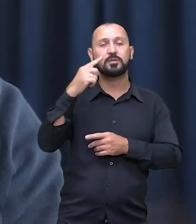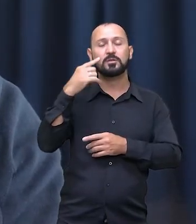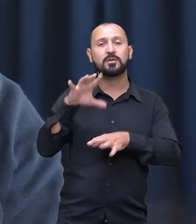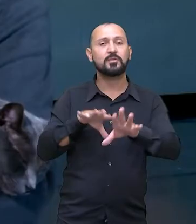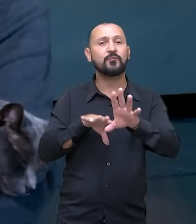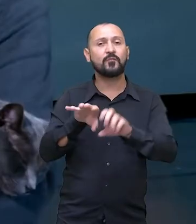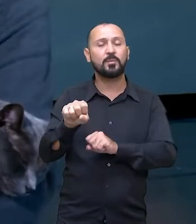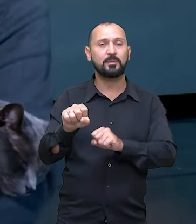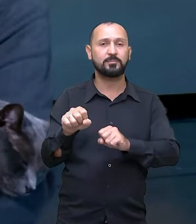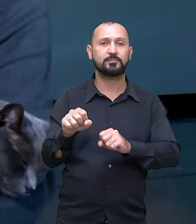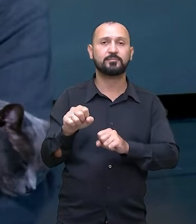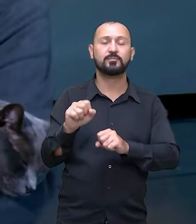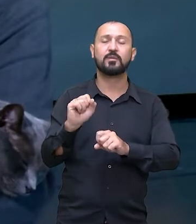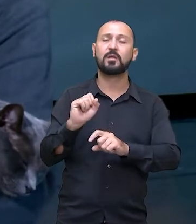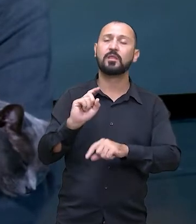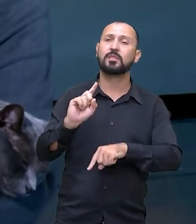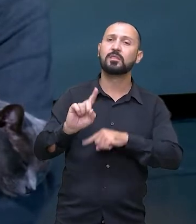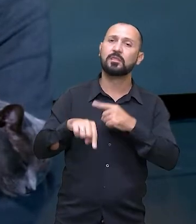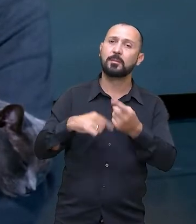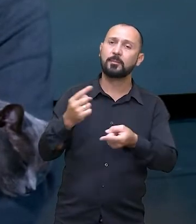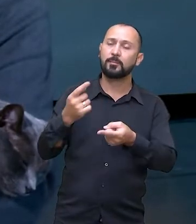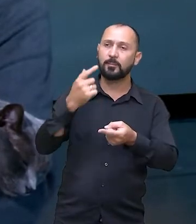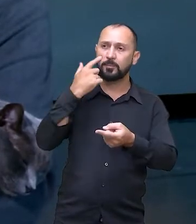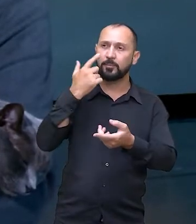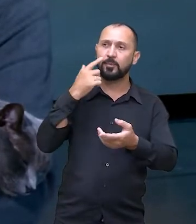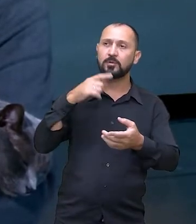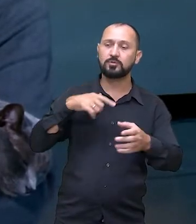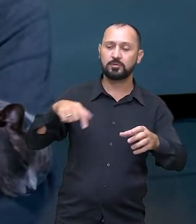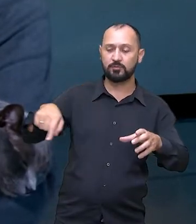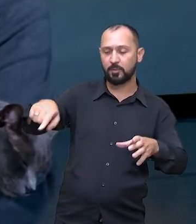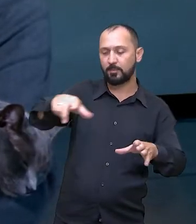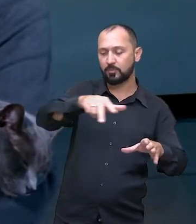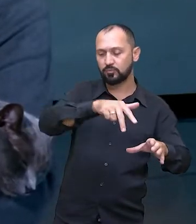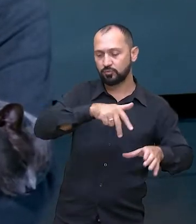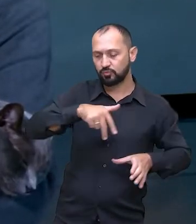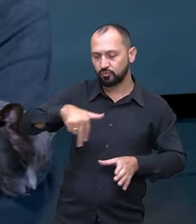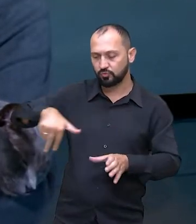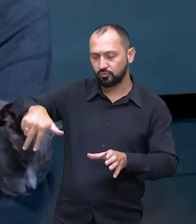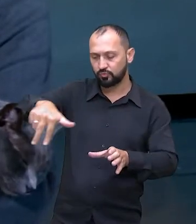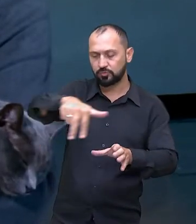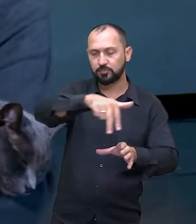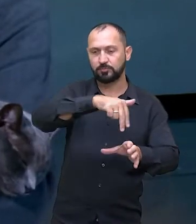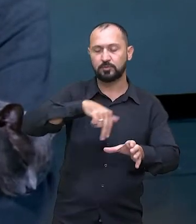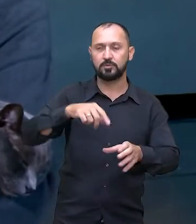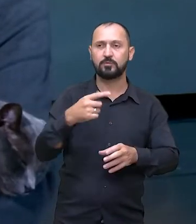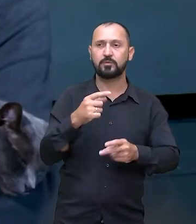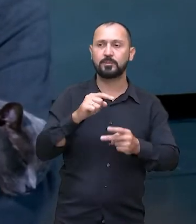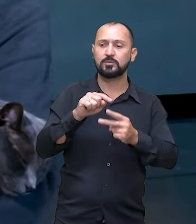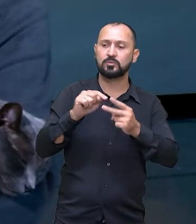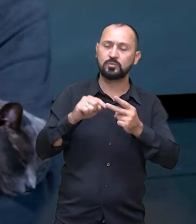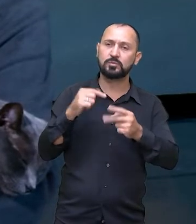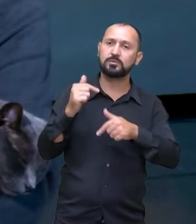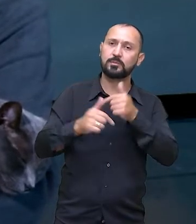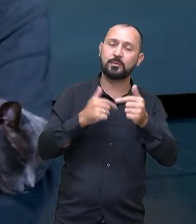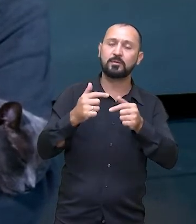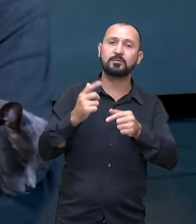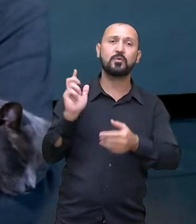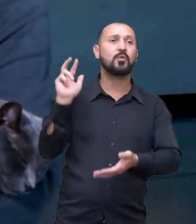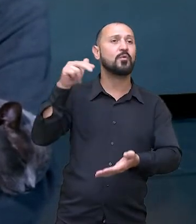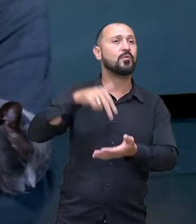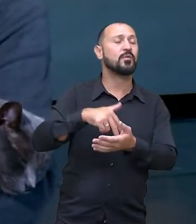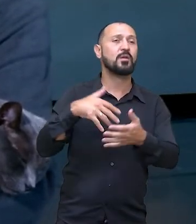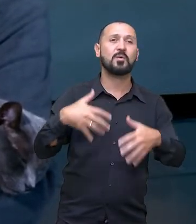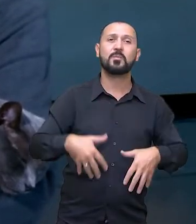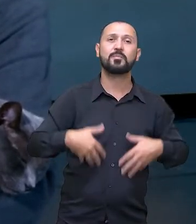formação, e depois disso, depois do palco giratório, a gente tem mais 2 trabalhos só, e eu